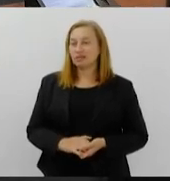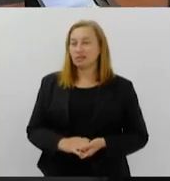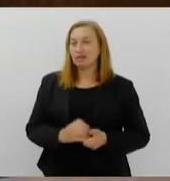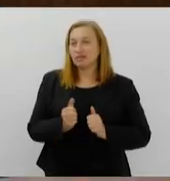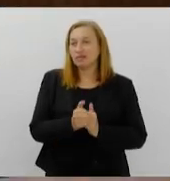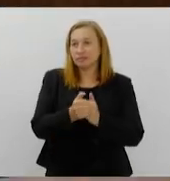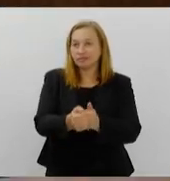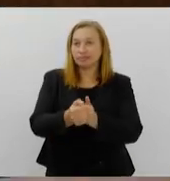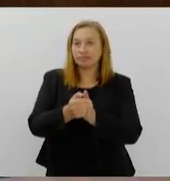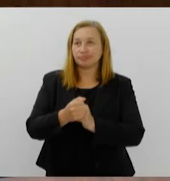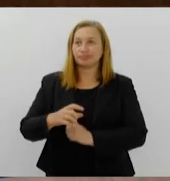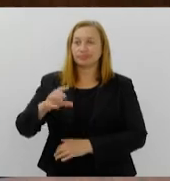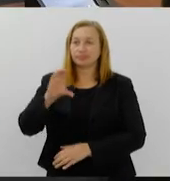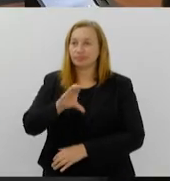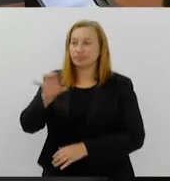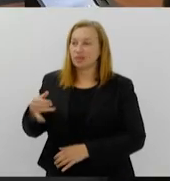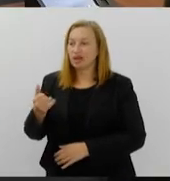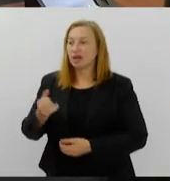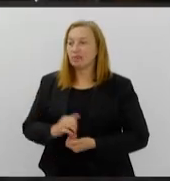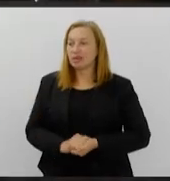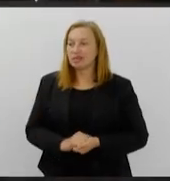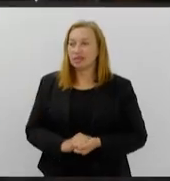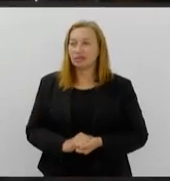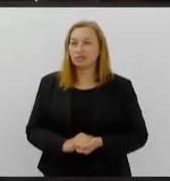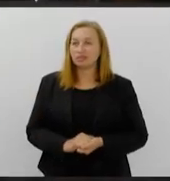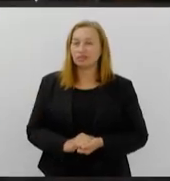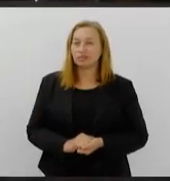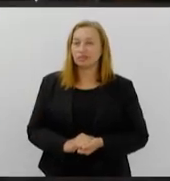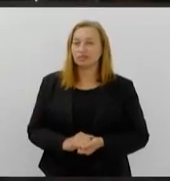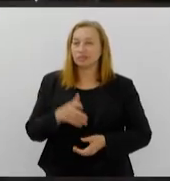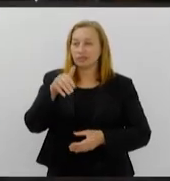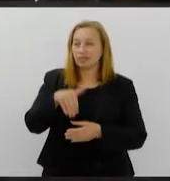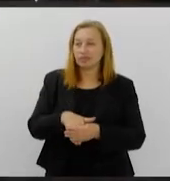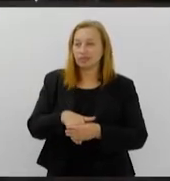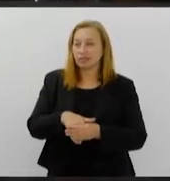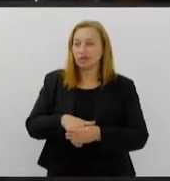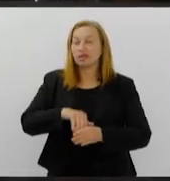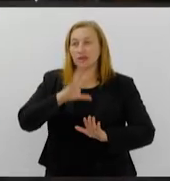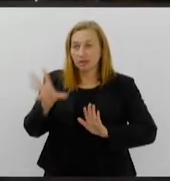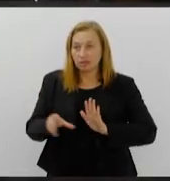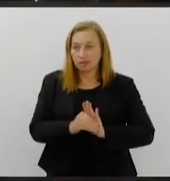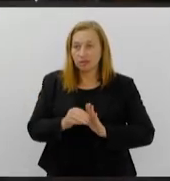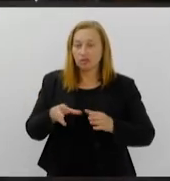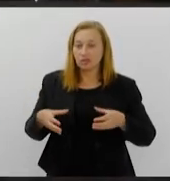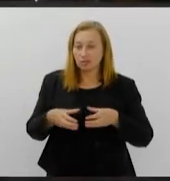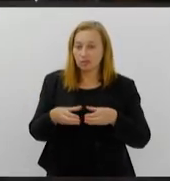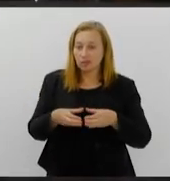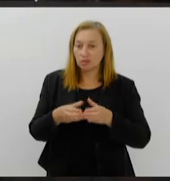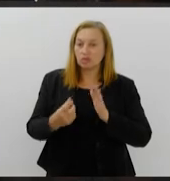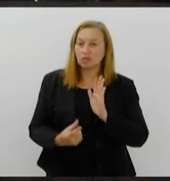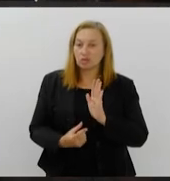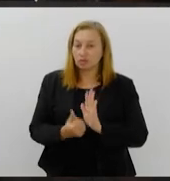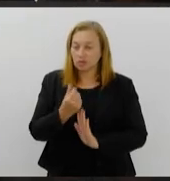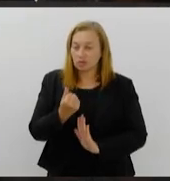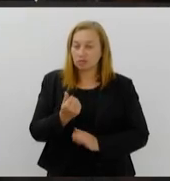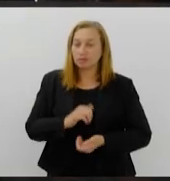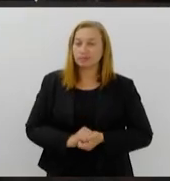Acompanho o parecer da CCJ. Com os pareceres emitidos, em votação as emendas da Comissão de Orçamento.